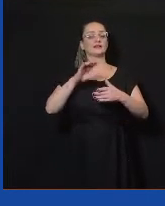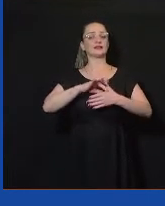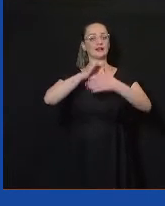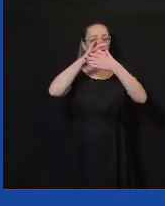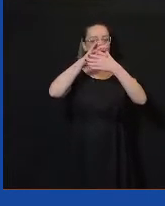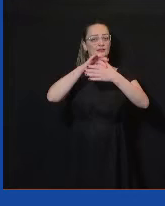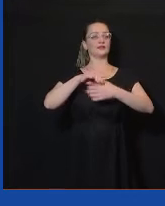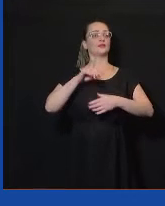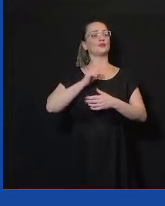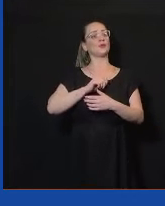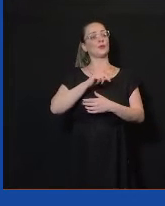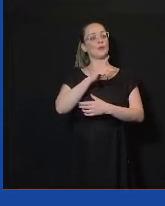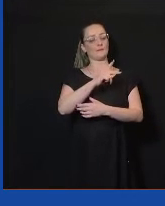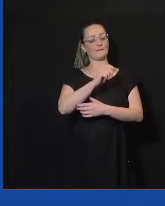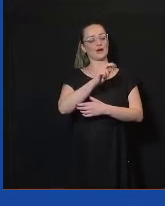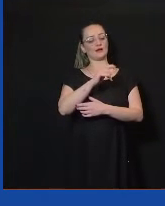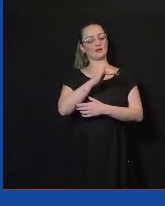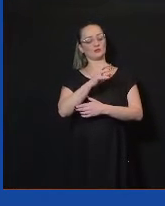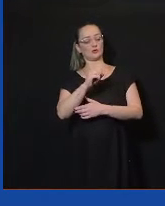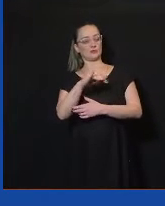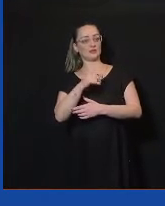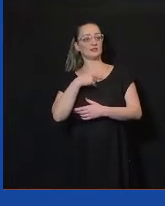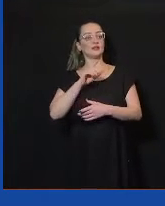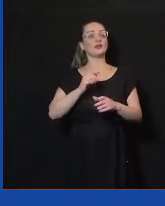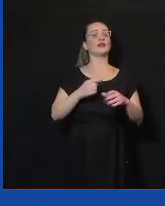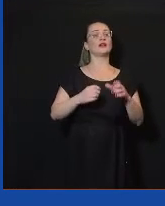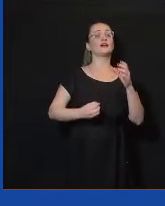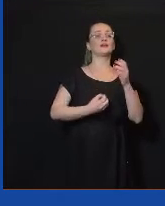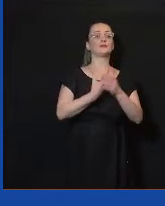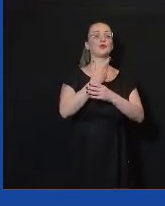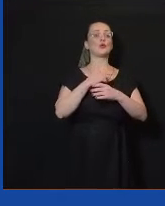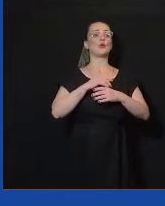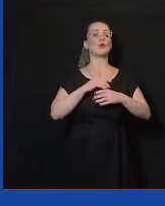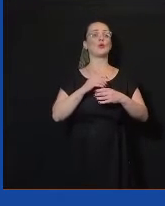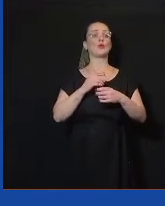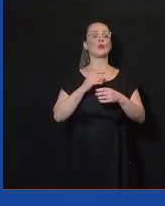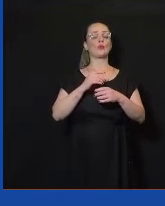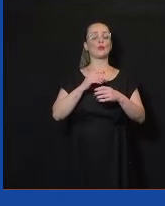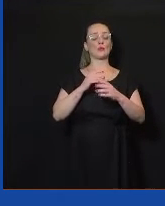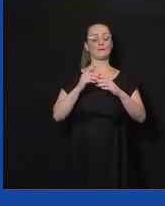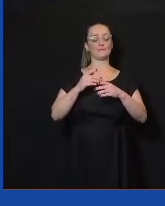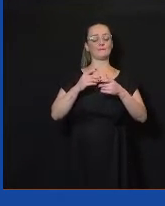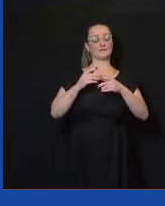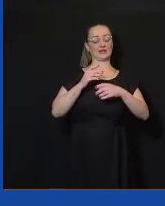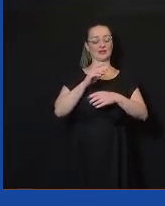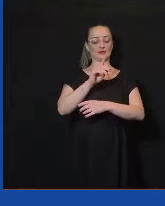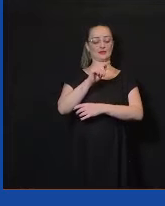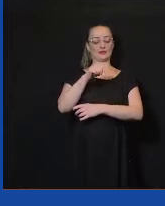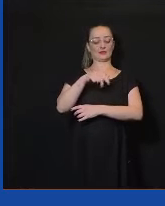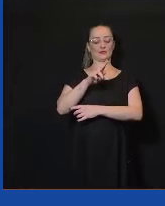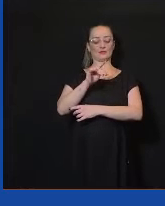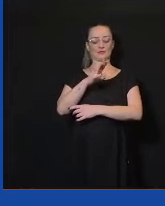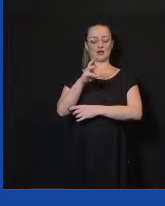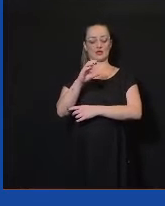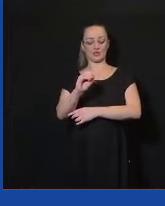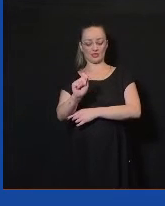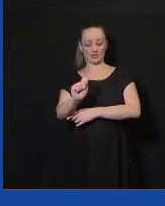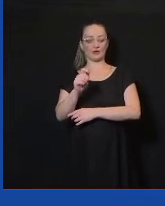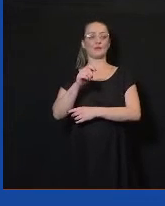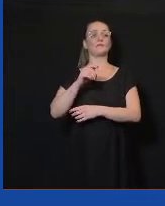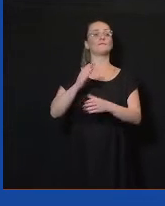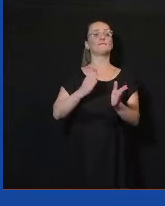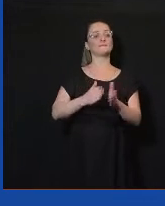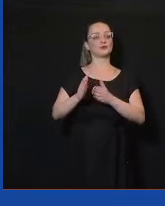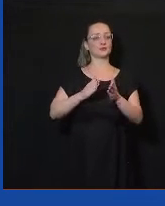da Quebrada Produções, e o Renato Meirelles, que é o pai da Helena e fundador do